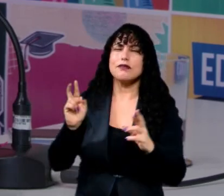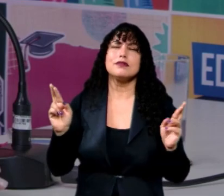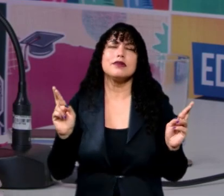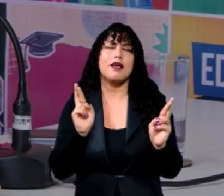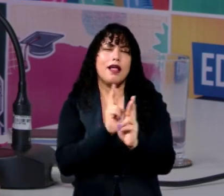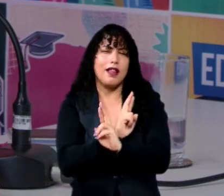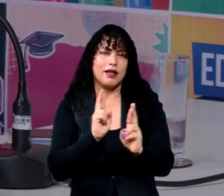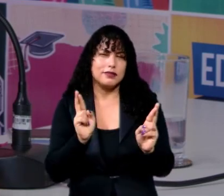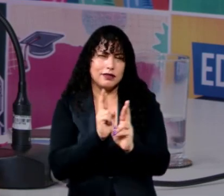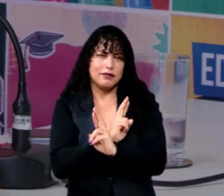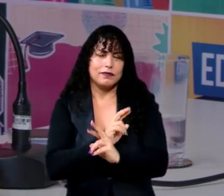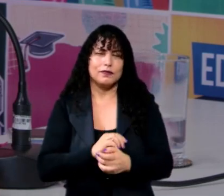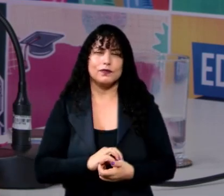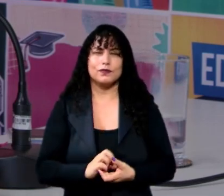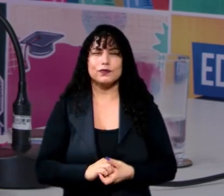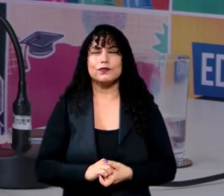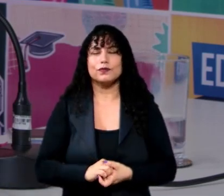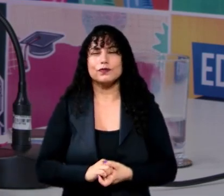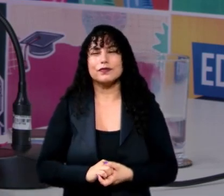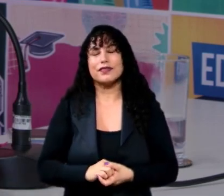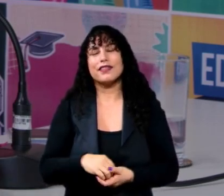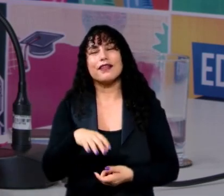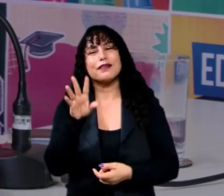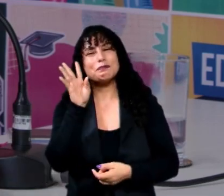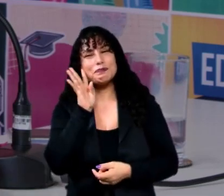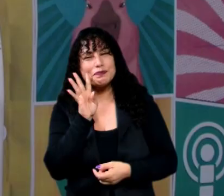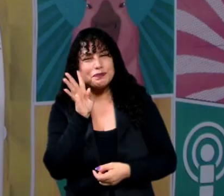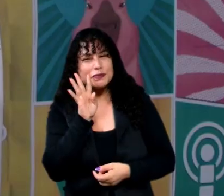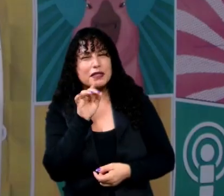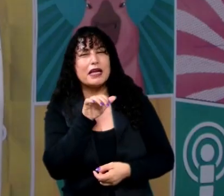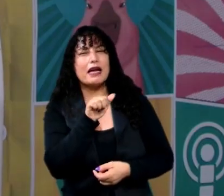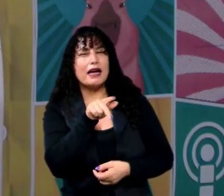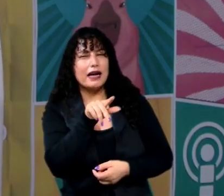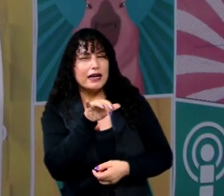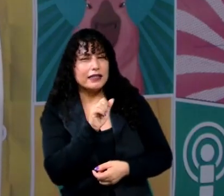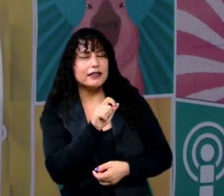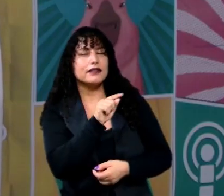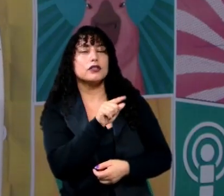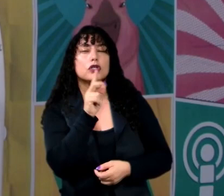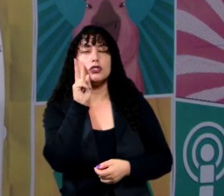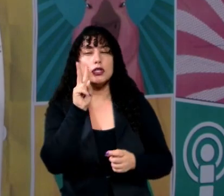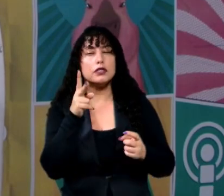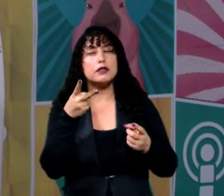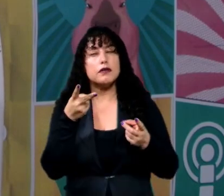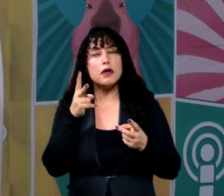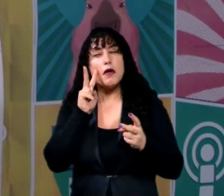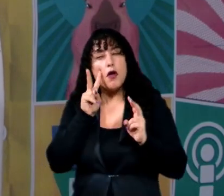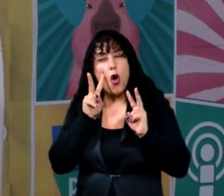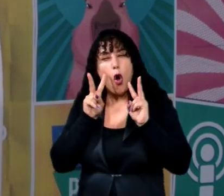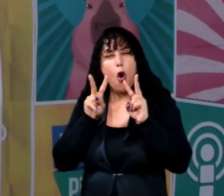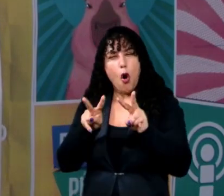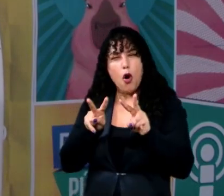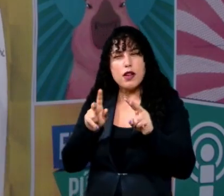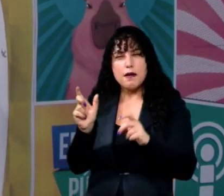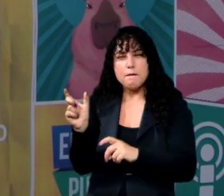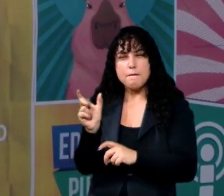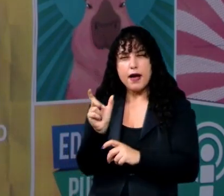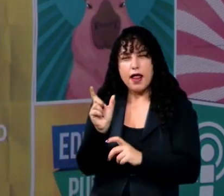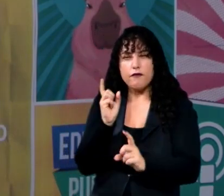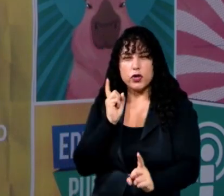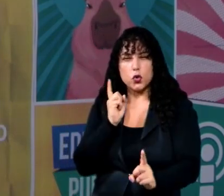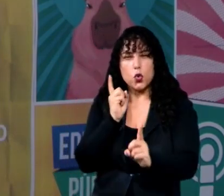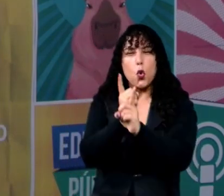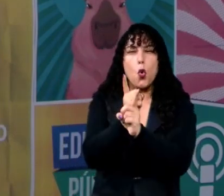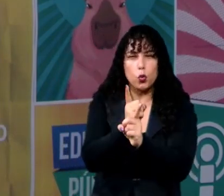relações. Então, é muito bacana, Ana Cristina, quando a gente olha a palavra encontro, porque a